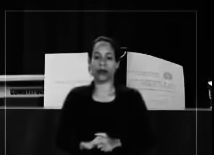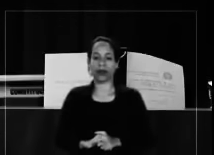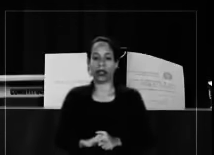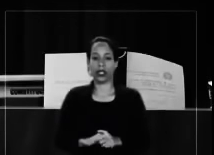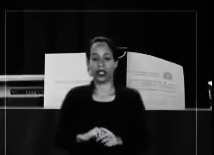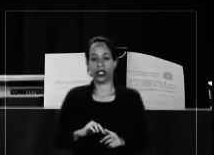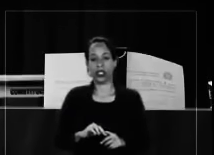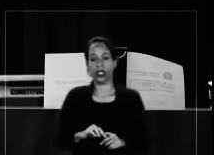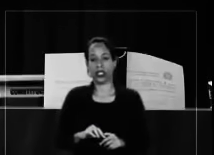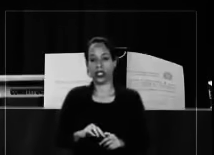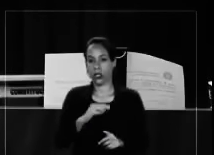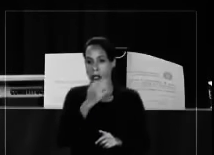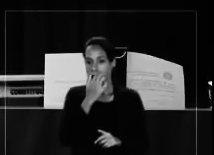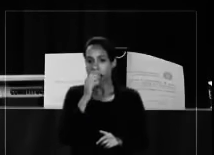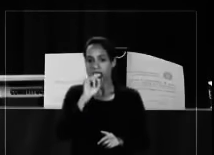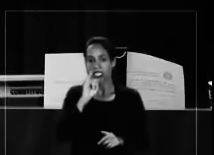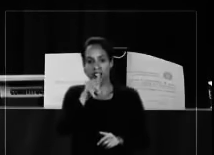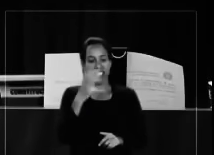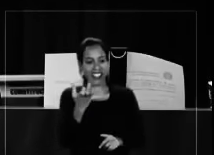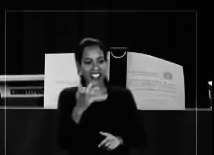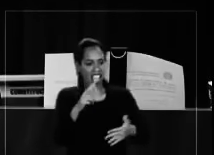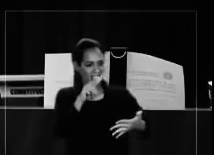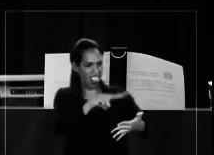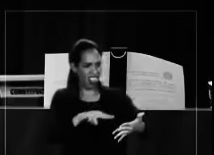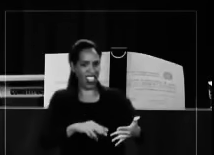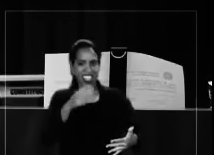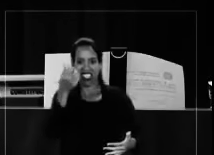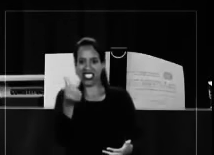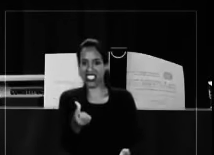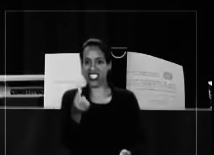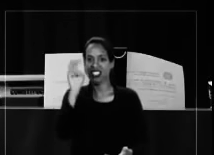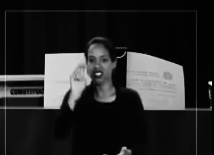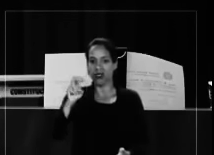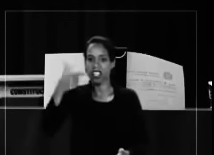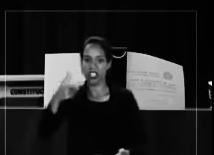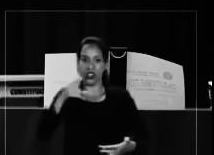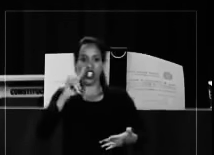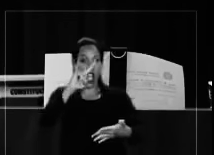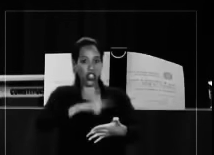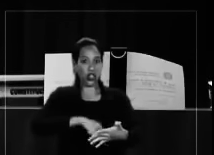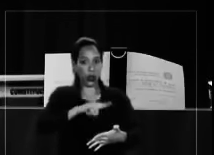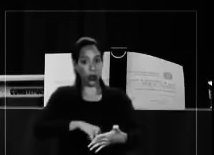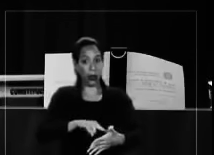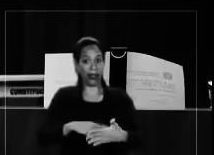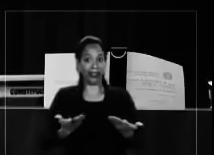relação quase que de mão única, né? O cara vai e me apoia e eu simplesmente transmito conteúdo para ele.